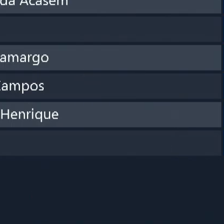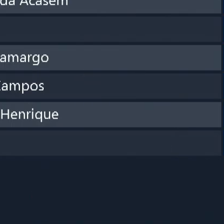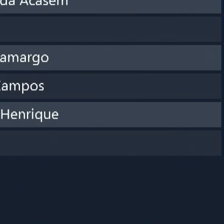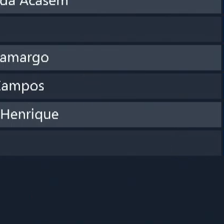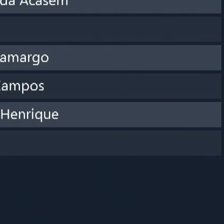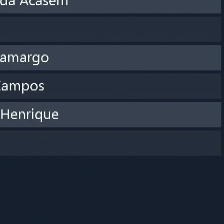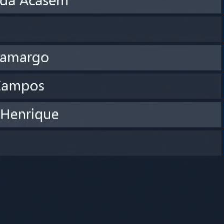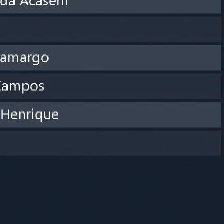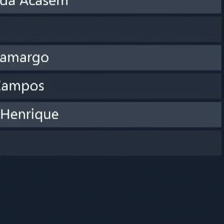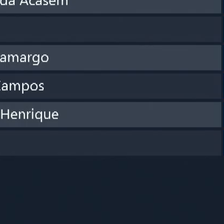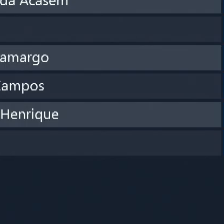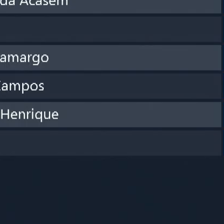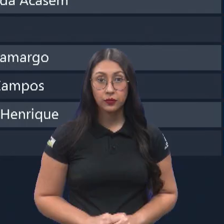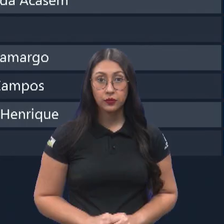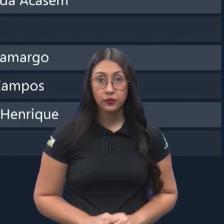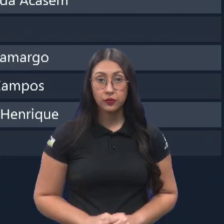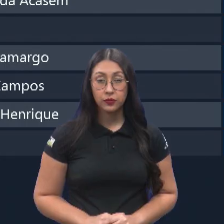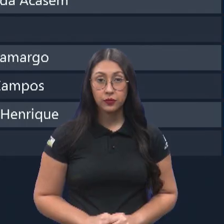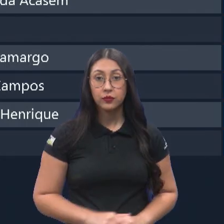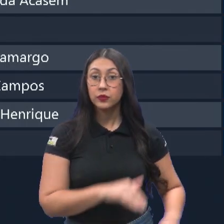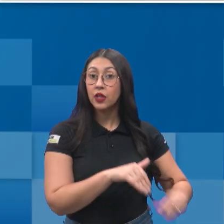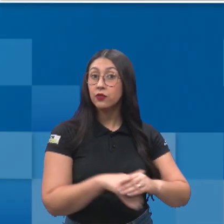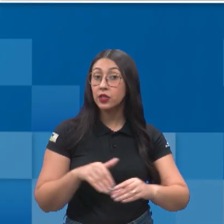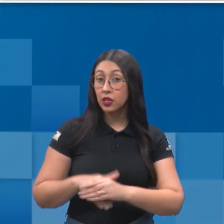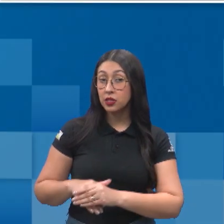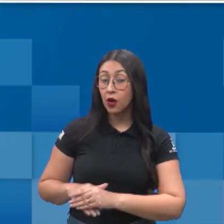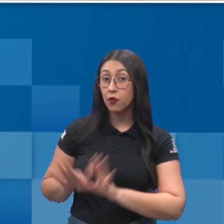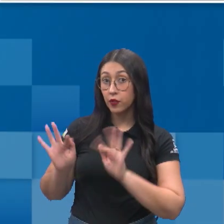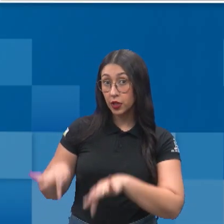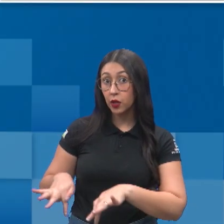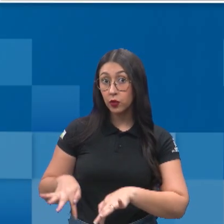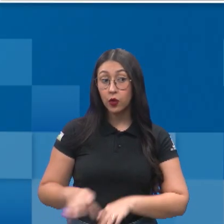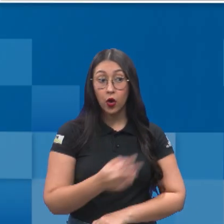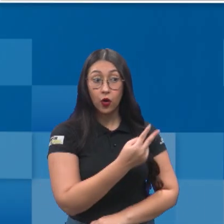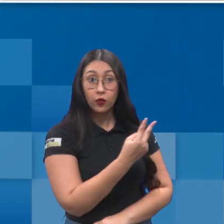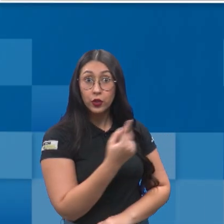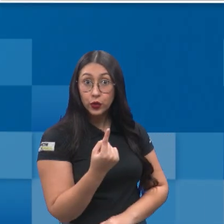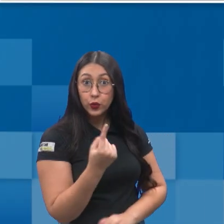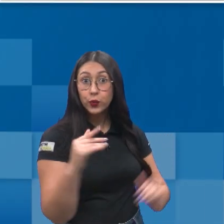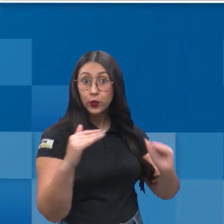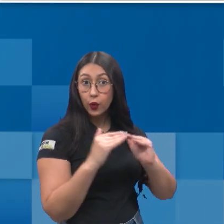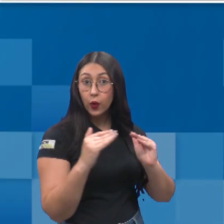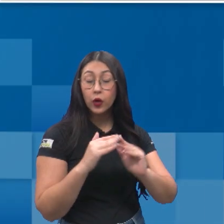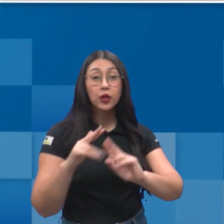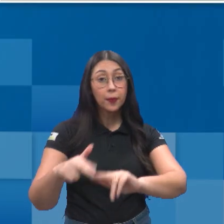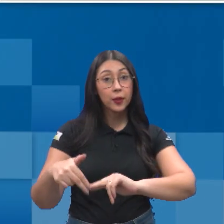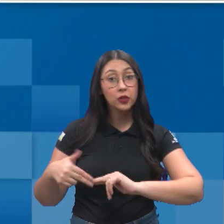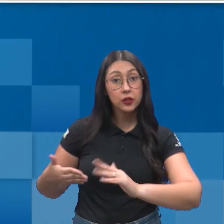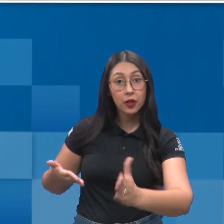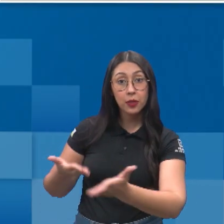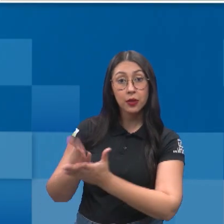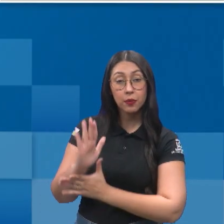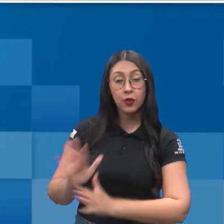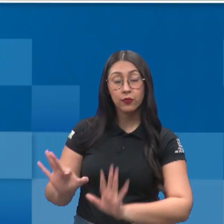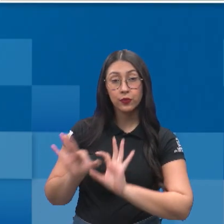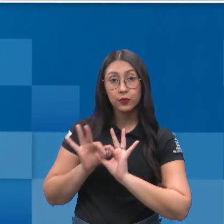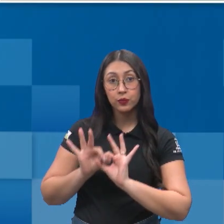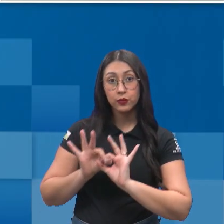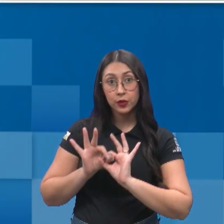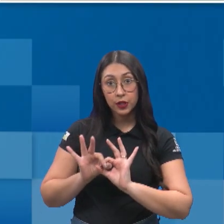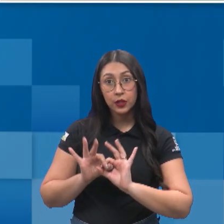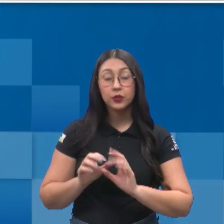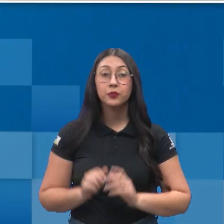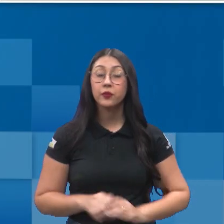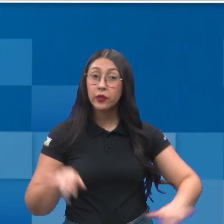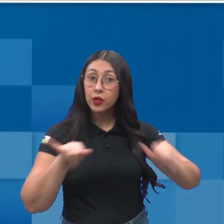Encerrada a votação. 21 votos favoráveis. Com 21 votos favoráveis, está aprovado por unanimidade. Informo os